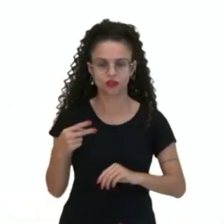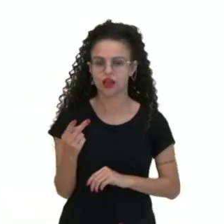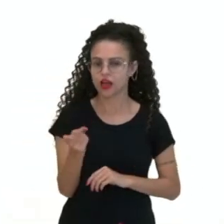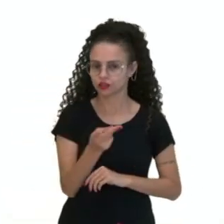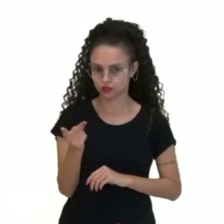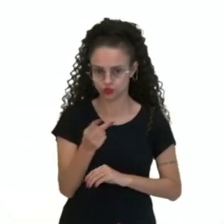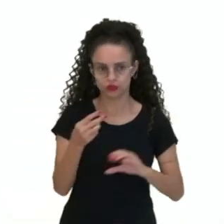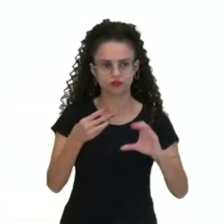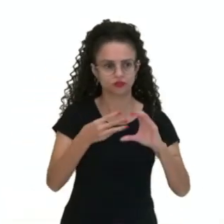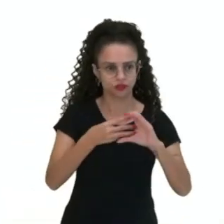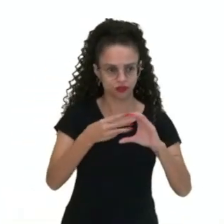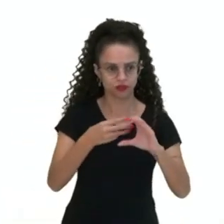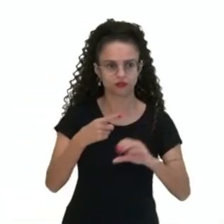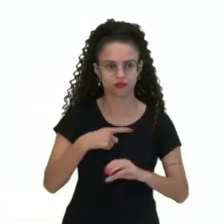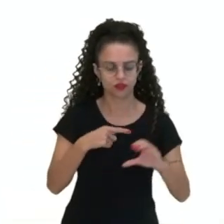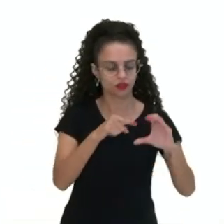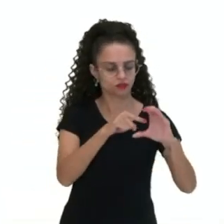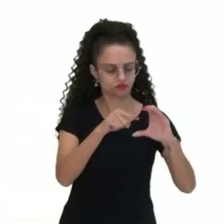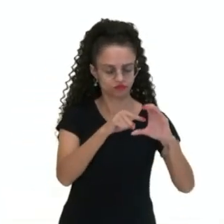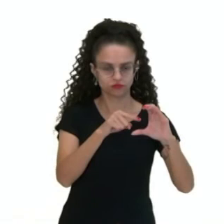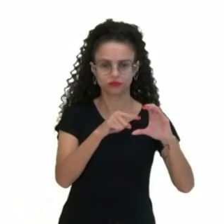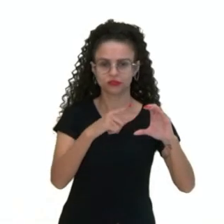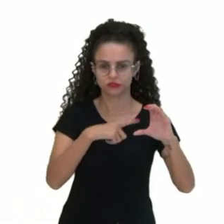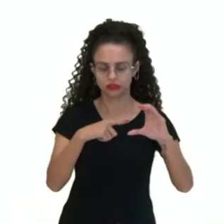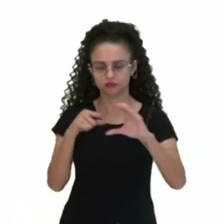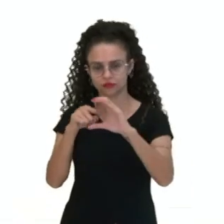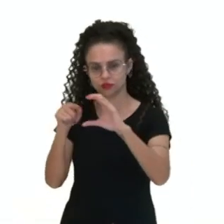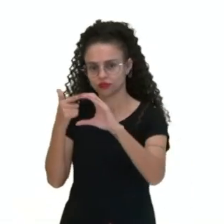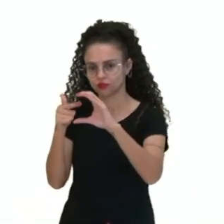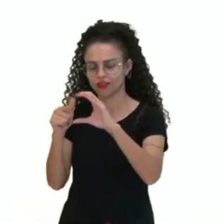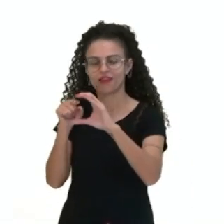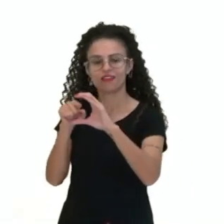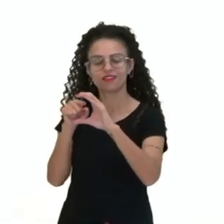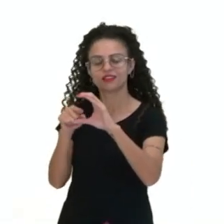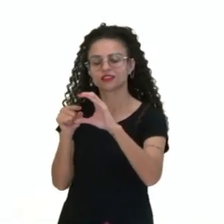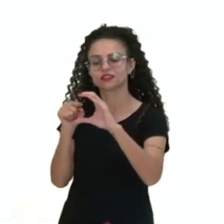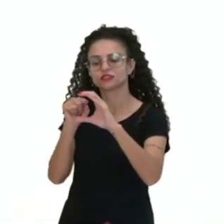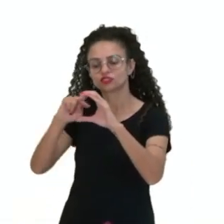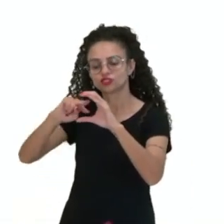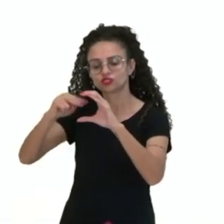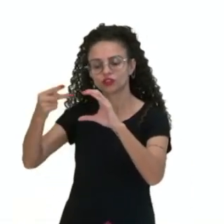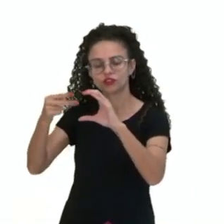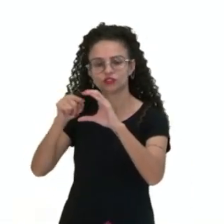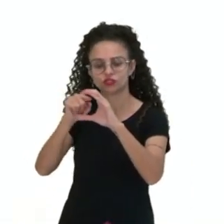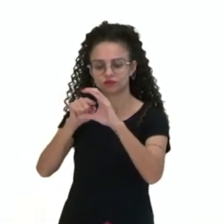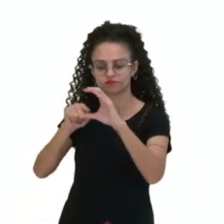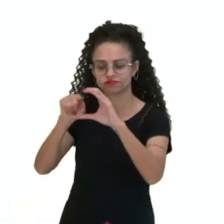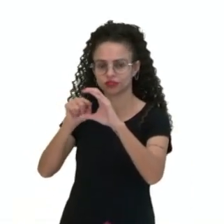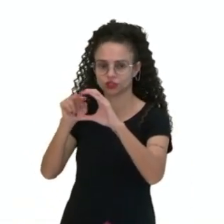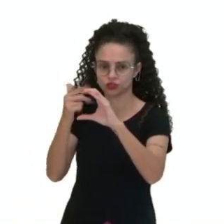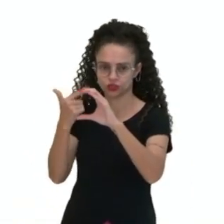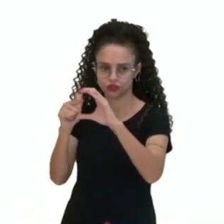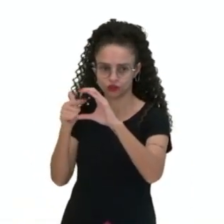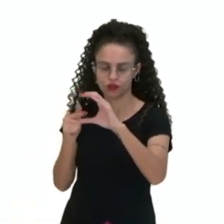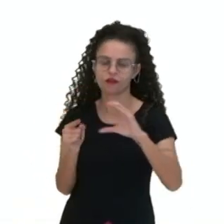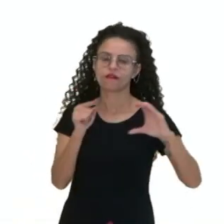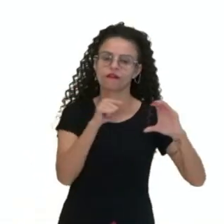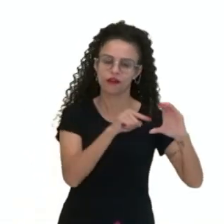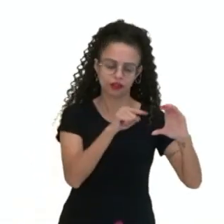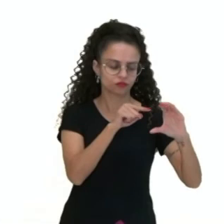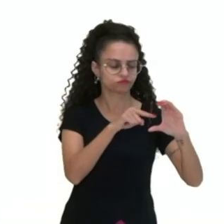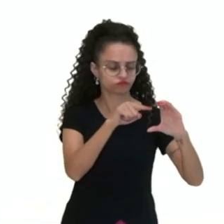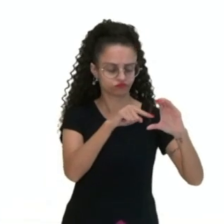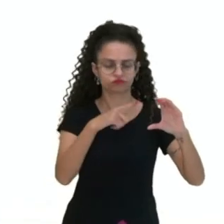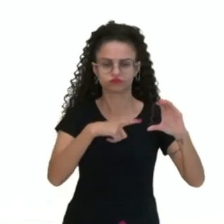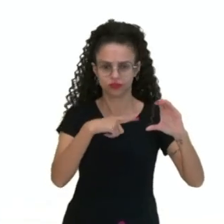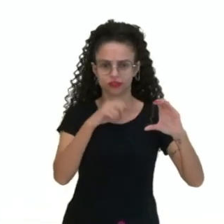células têm, a eucariótica e a procariótica, só que na célula procariótica o material genético não está envolvido pelo núcleo. Já na célula